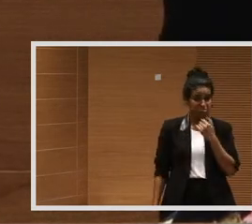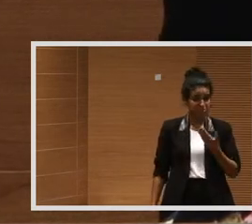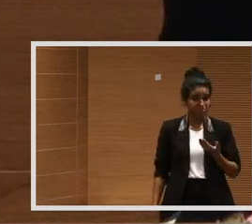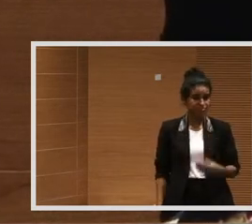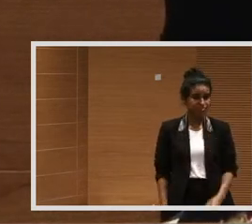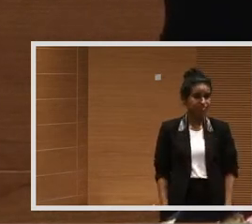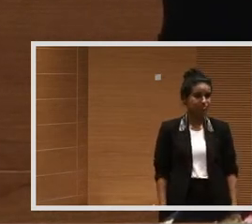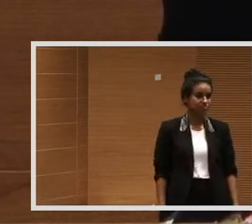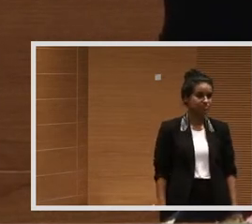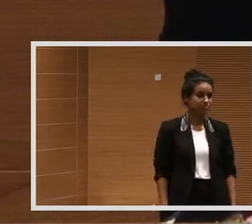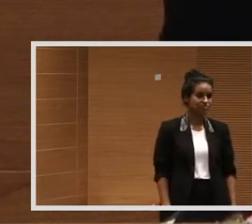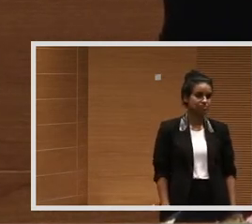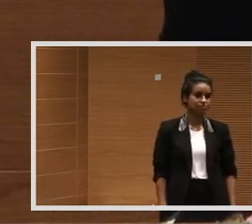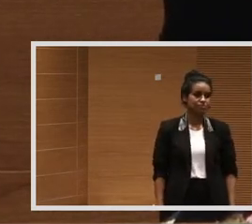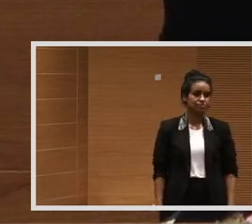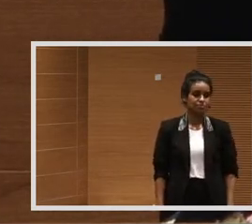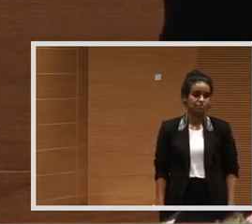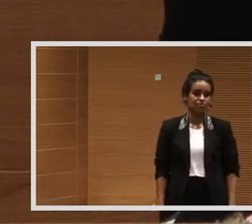Aliás,